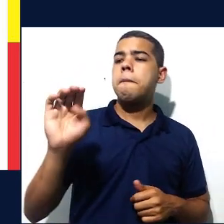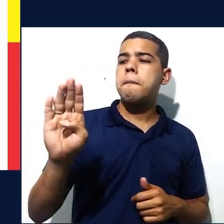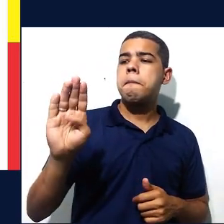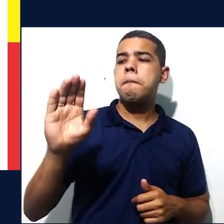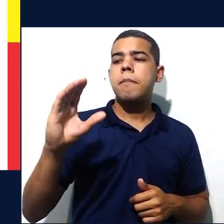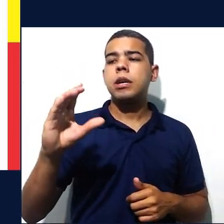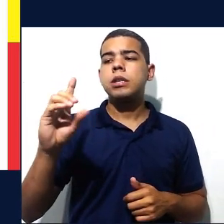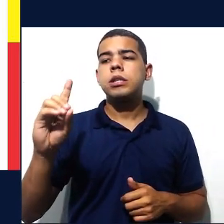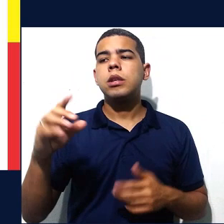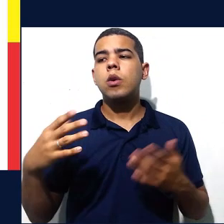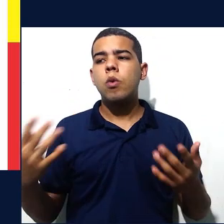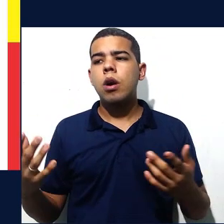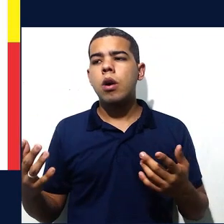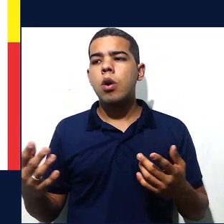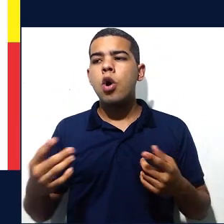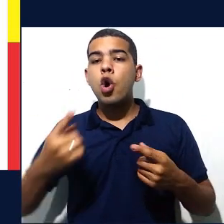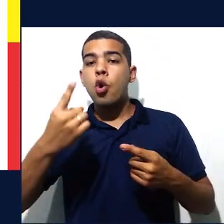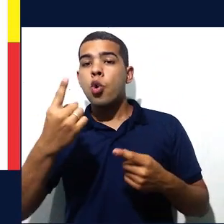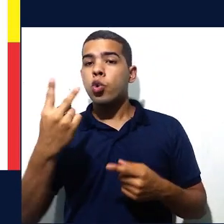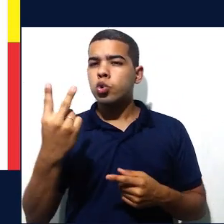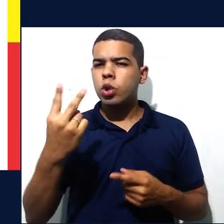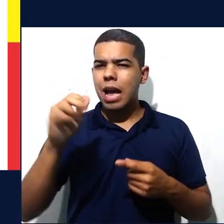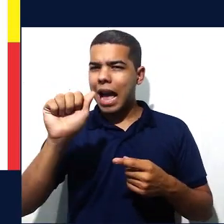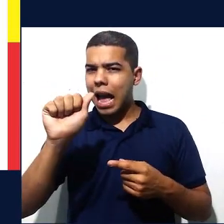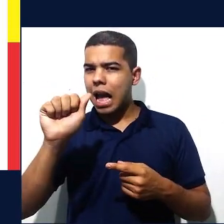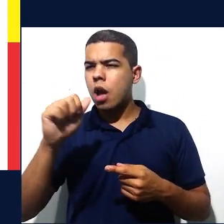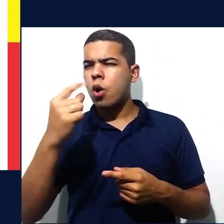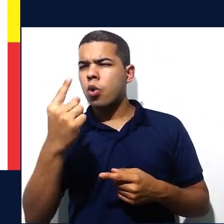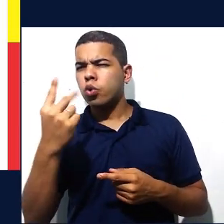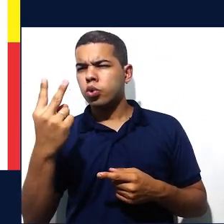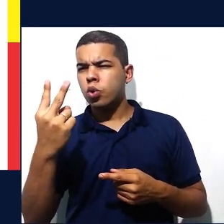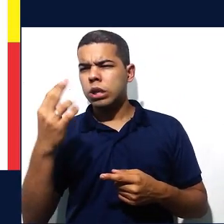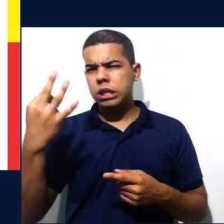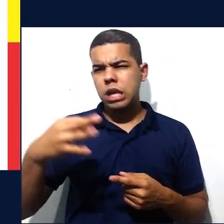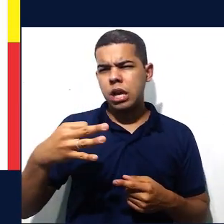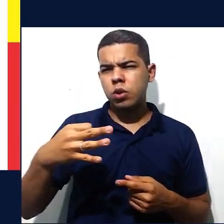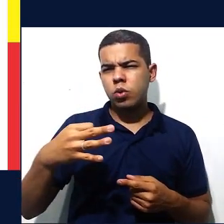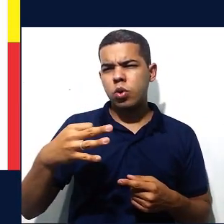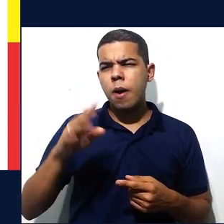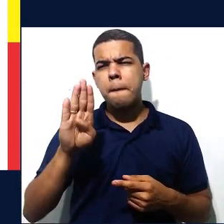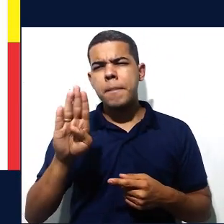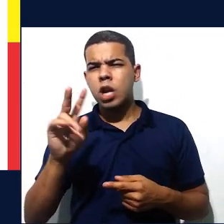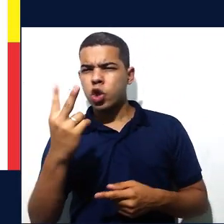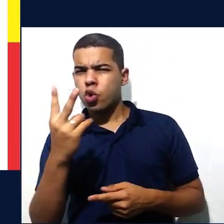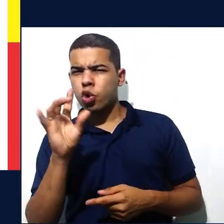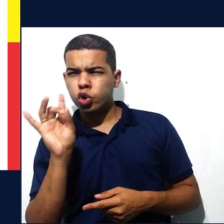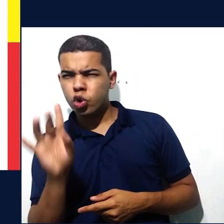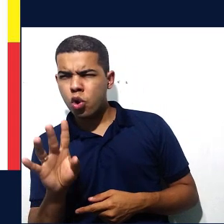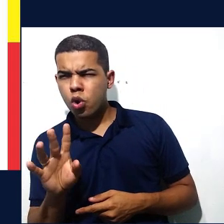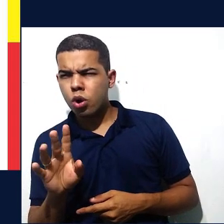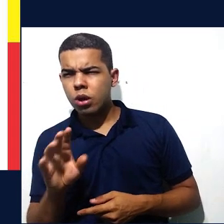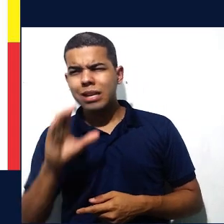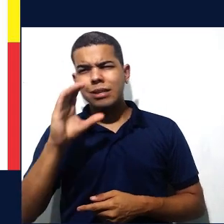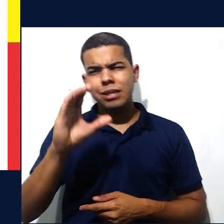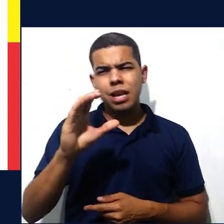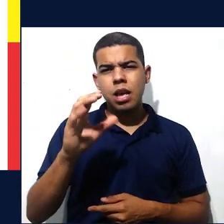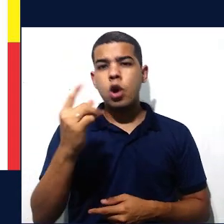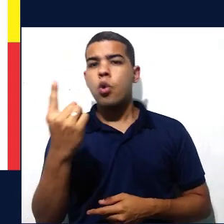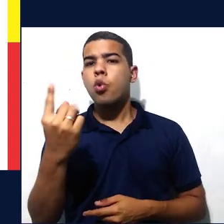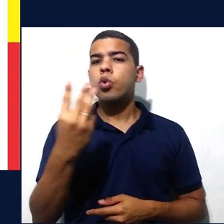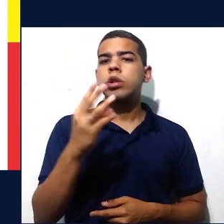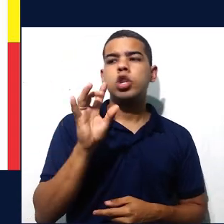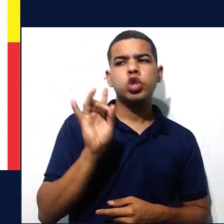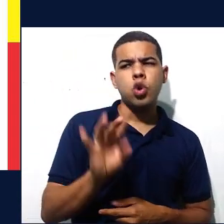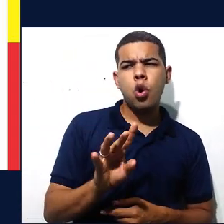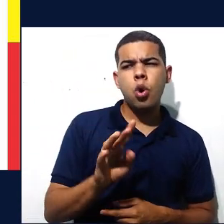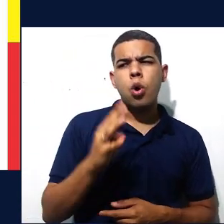C. Somente a afirmação 1 e 3. Letra D. Somente a afirmação 2 e